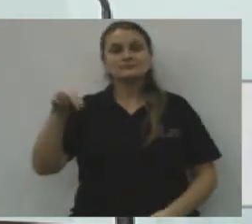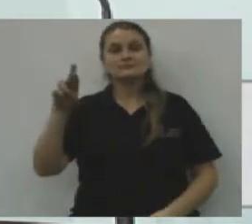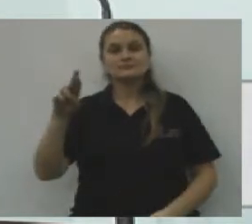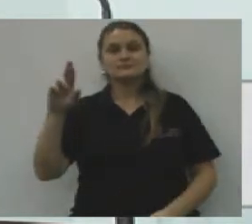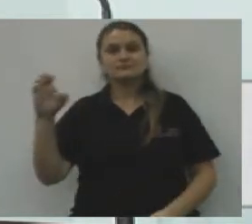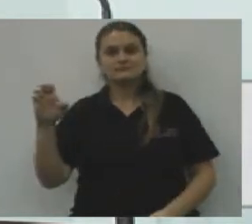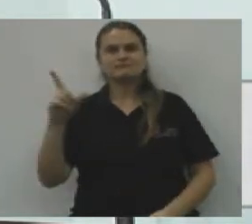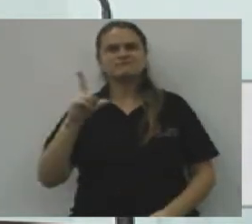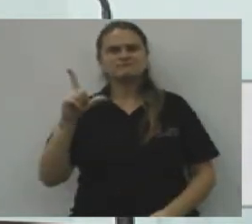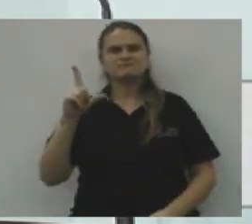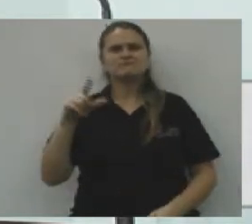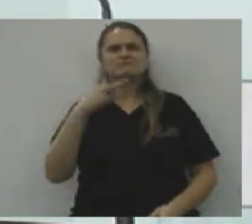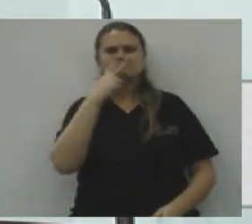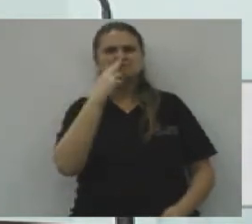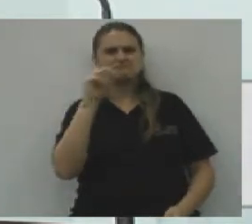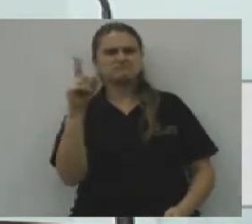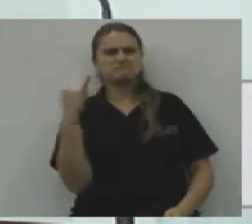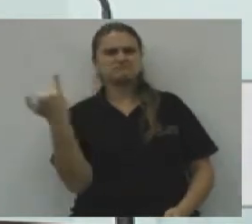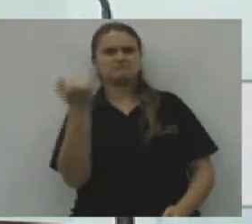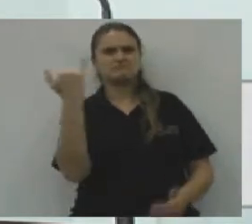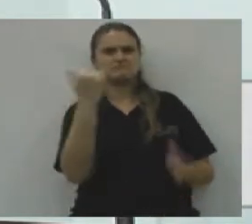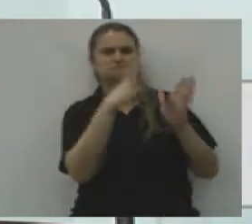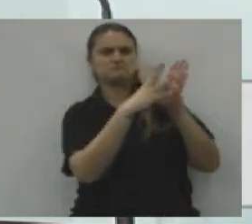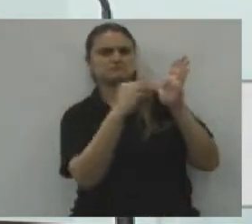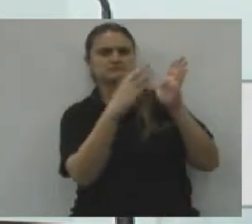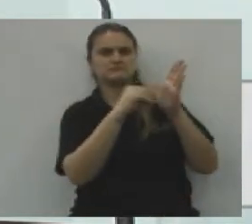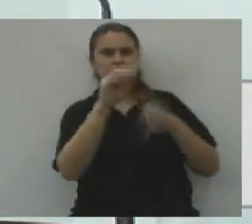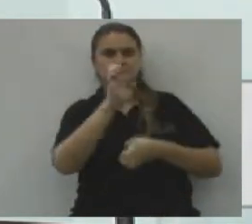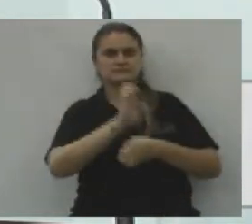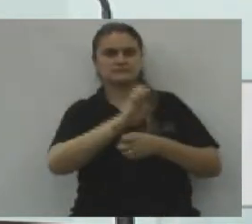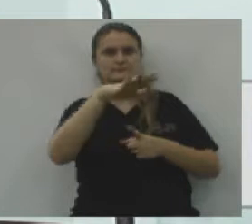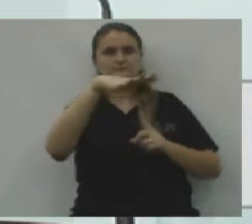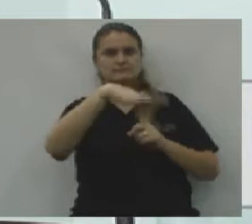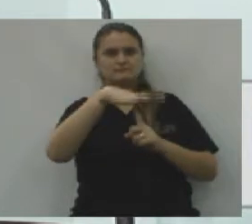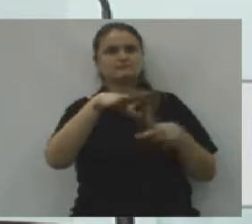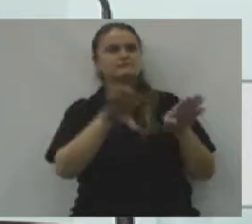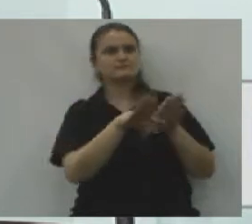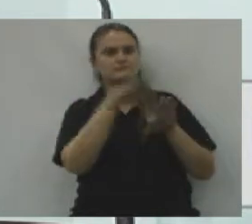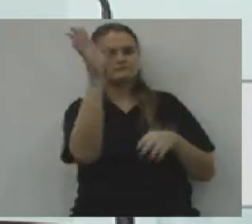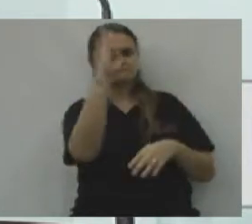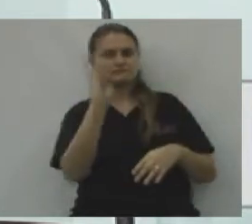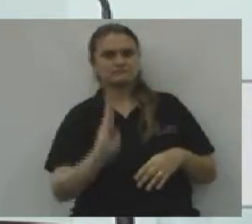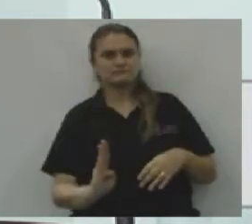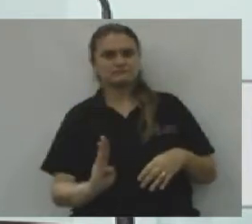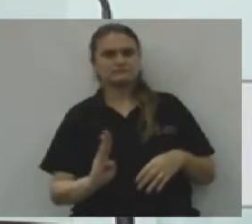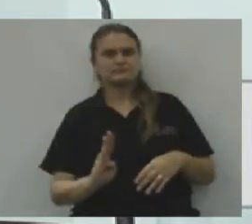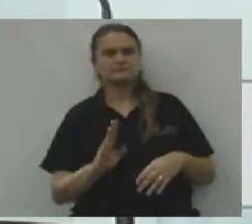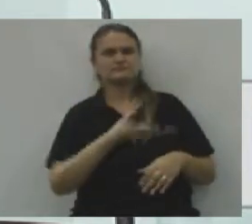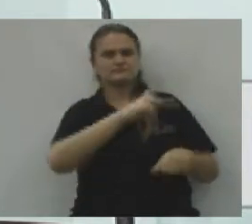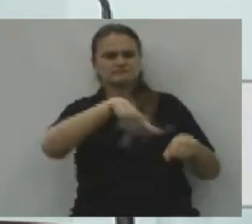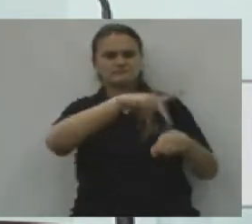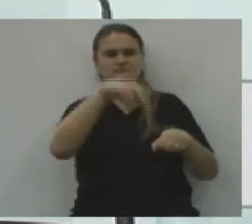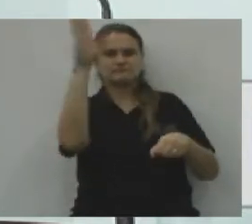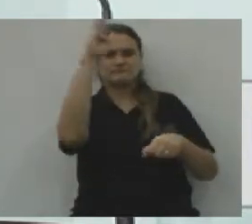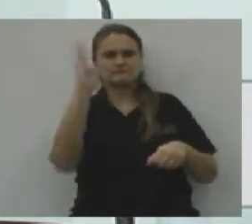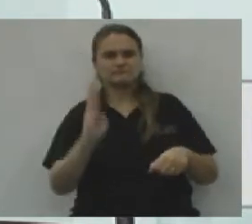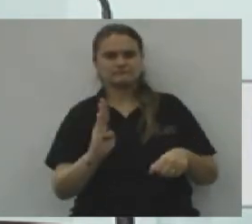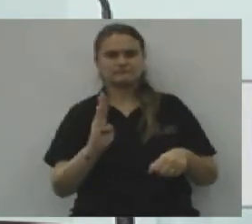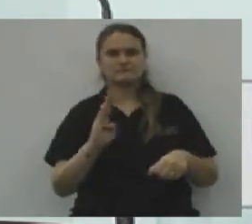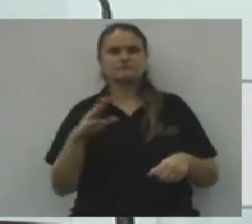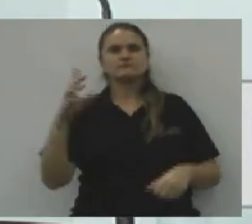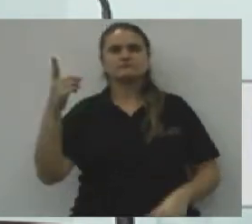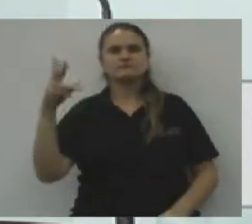União da Vitória foi considerado referência para o Paraná e para o Brasil, aonde, a nível nacional, o doutor Carlos